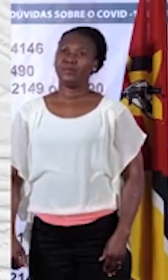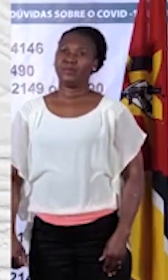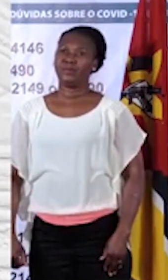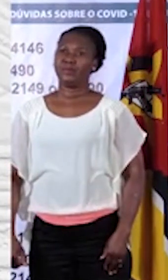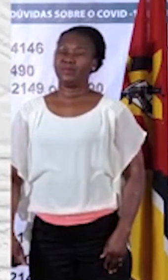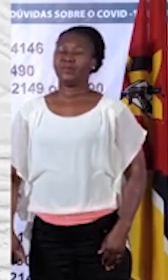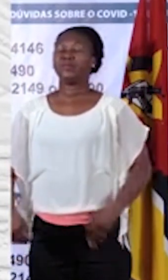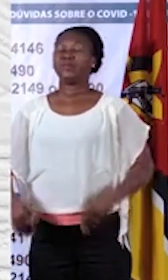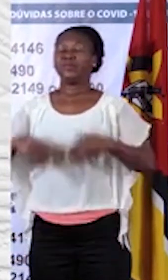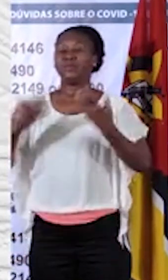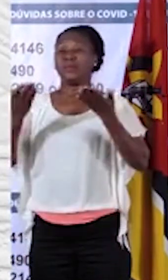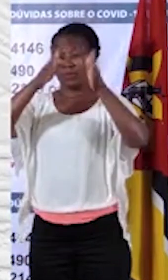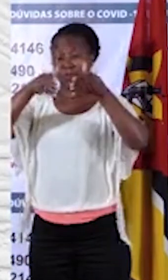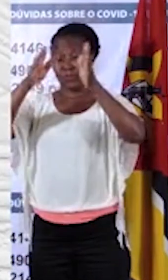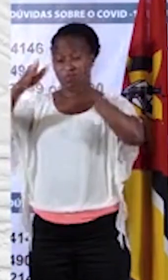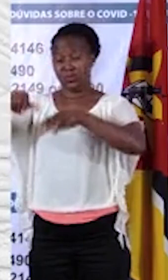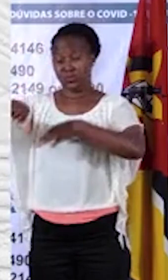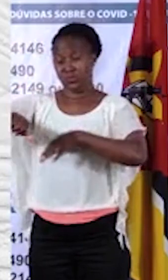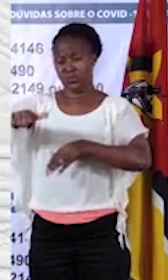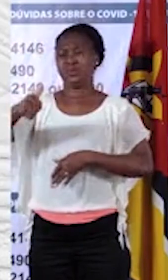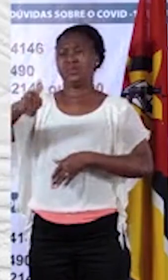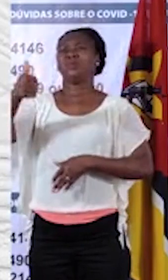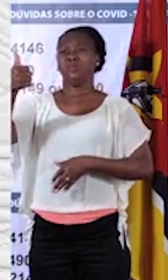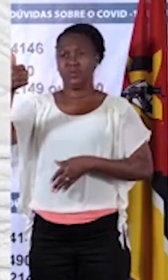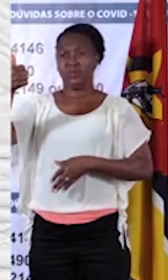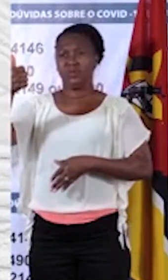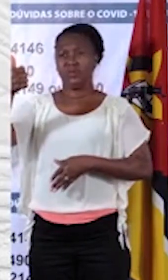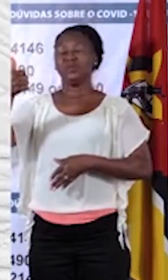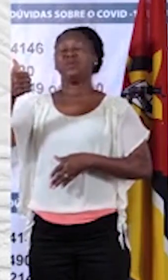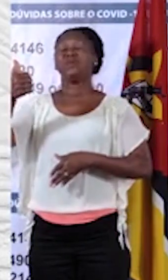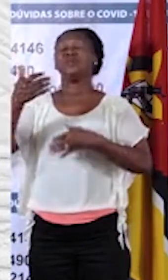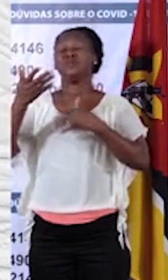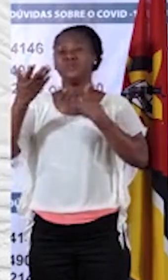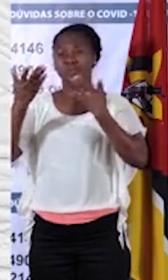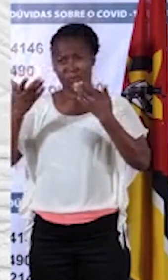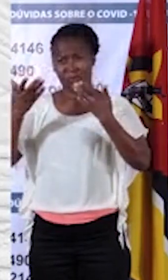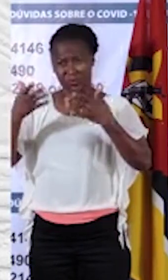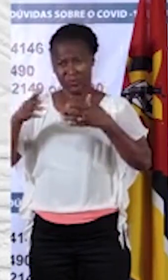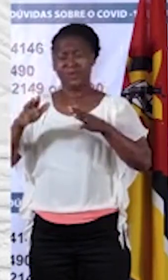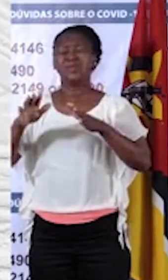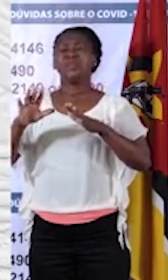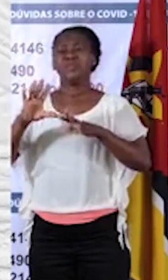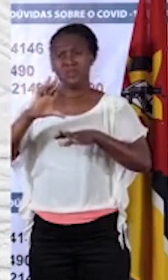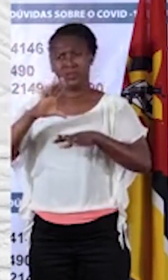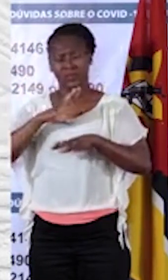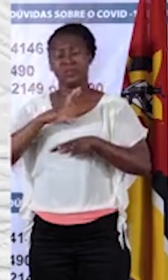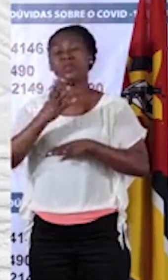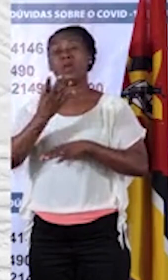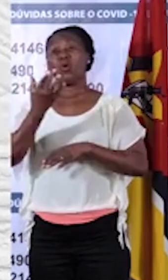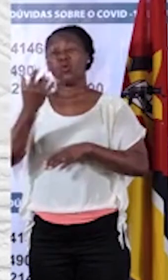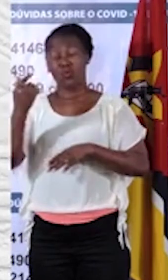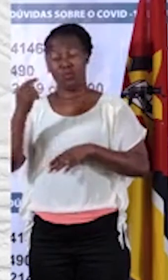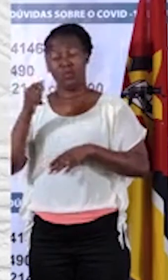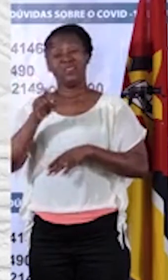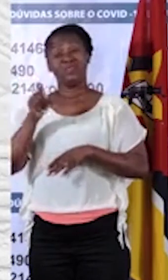Em termos de recuperados, gostaríamos de partilhar com uma certa satisfação que este número tem vindo a